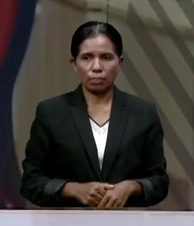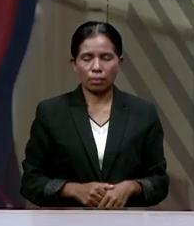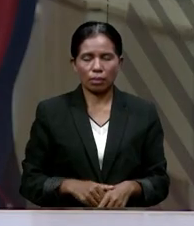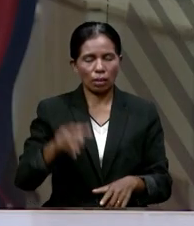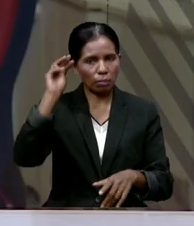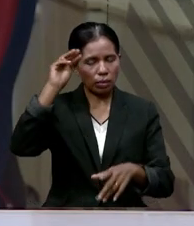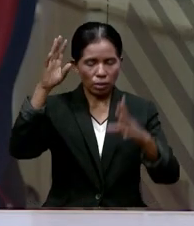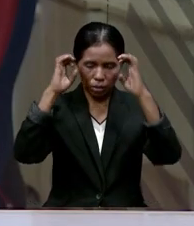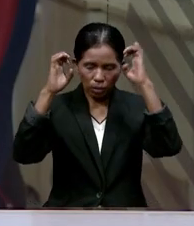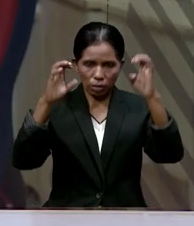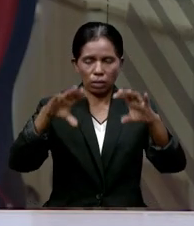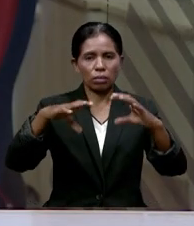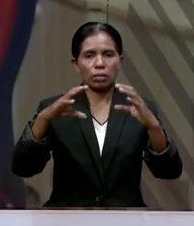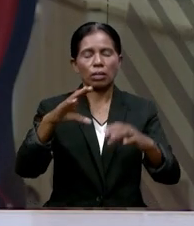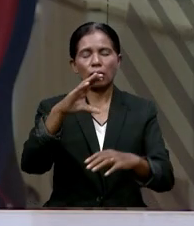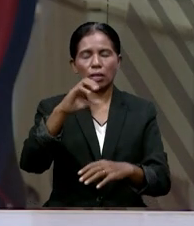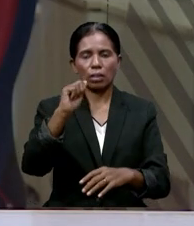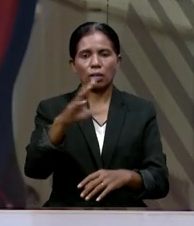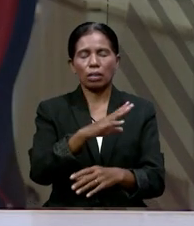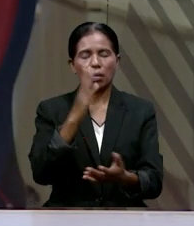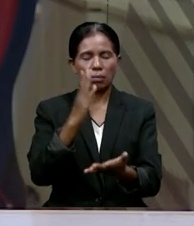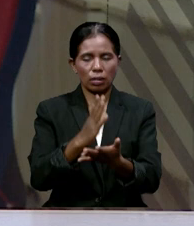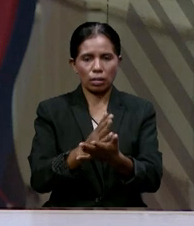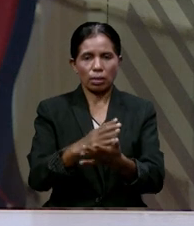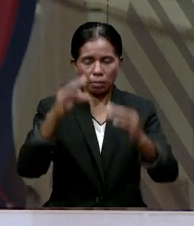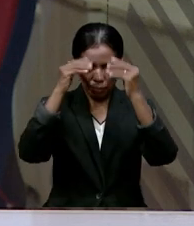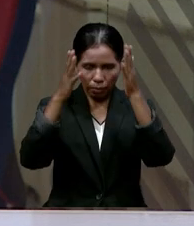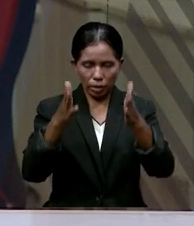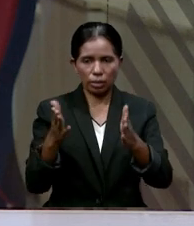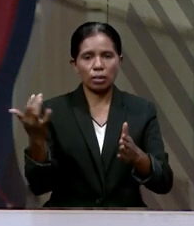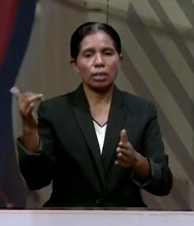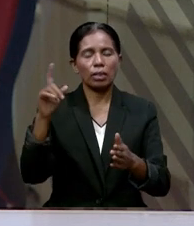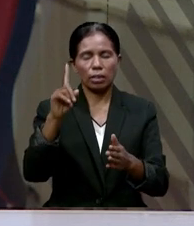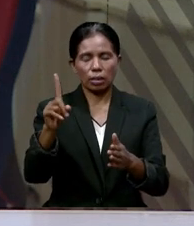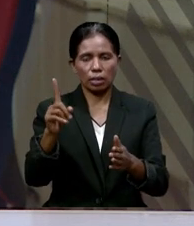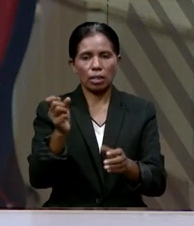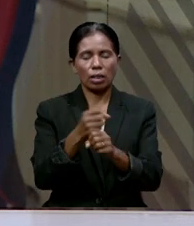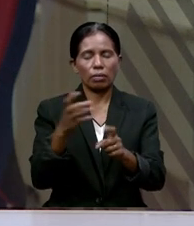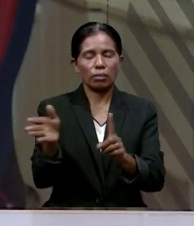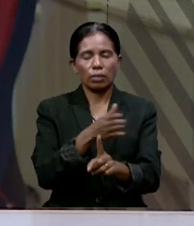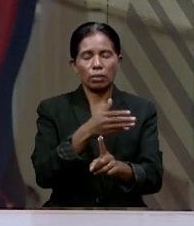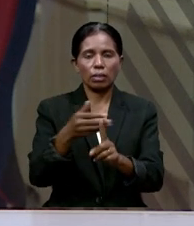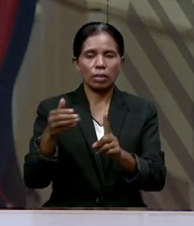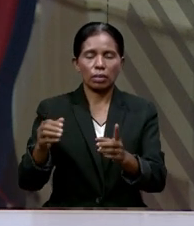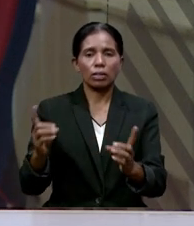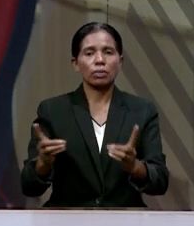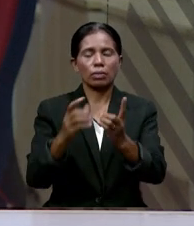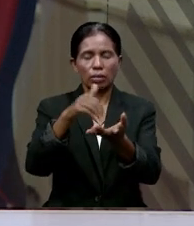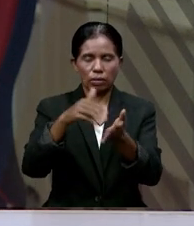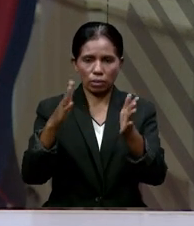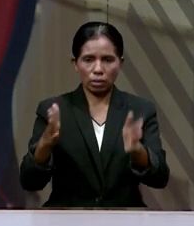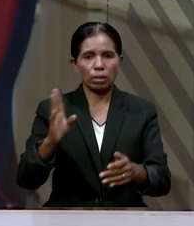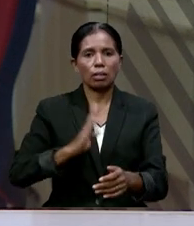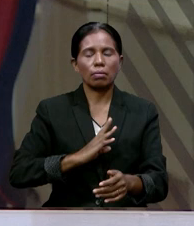Ministro da Educação na Comissão Função Pública suspendeu ona professor nebe halo agressão físico a sua estudante e a escola STM